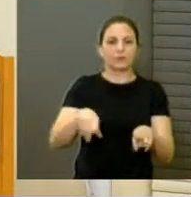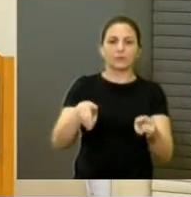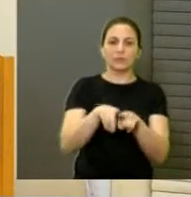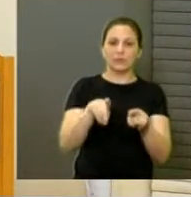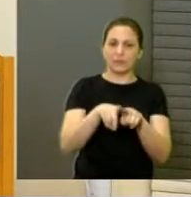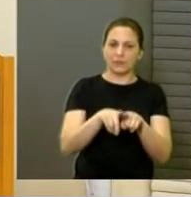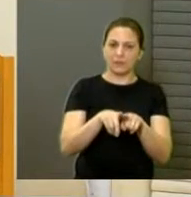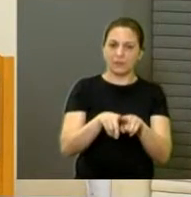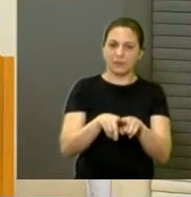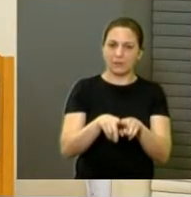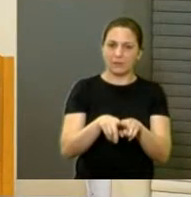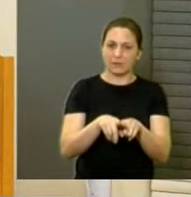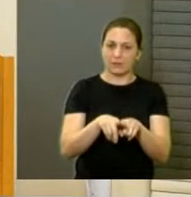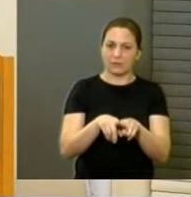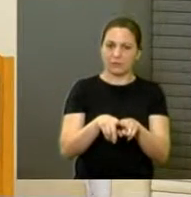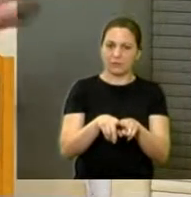ele?